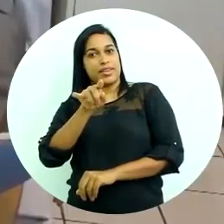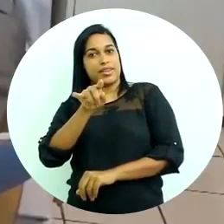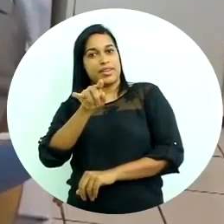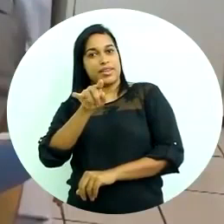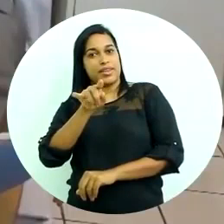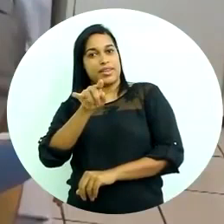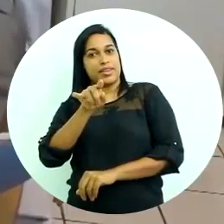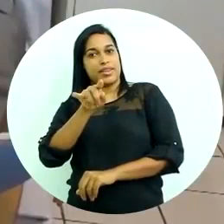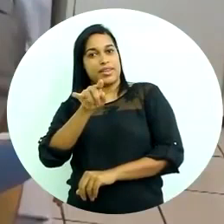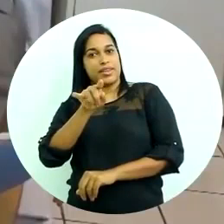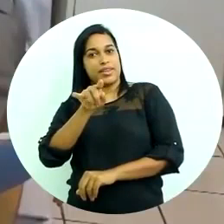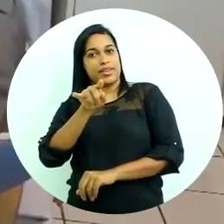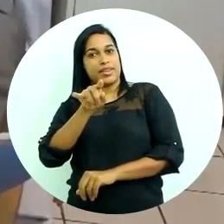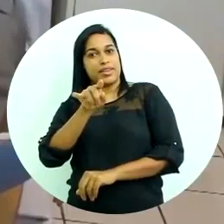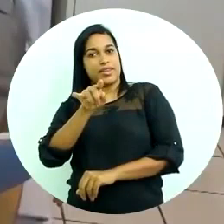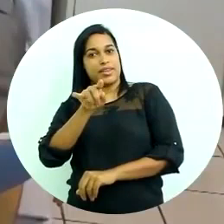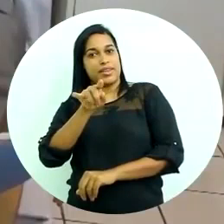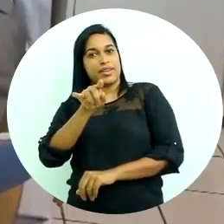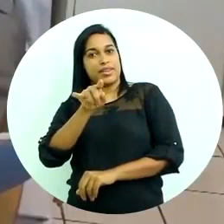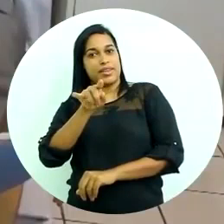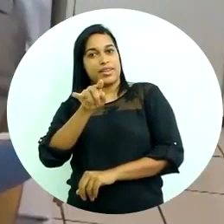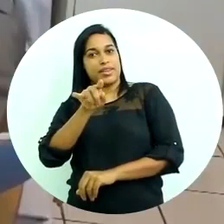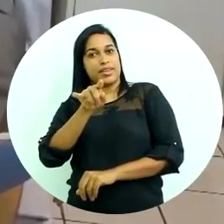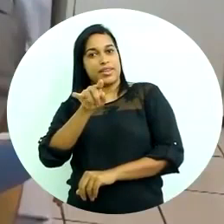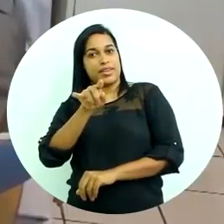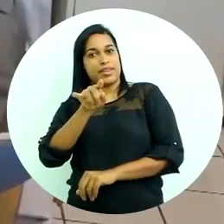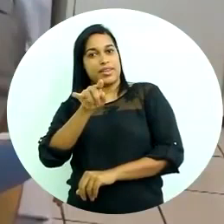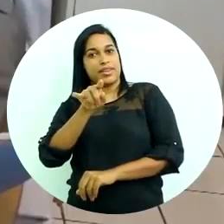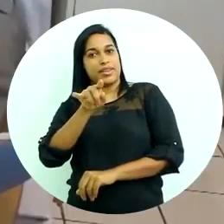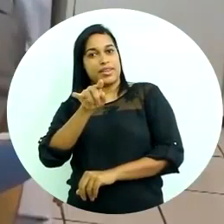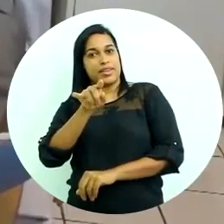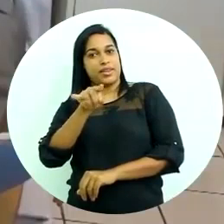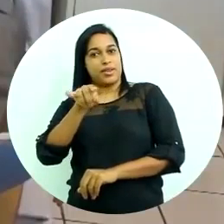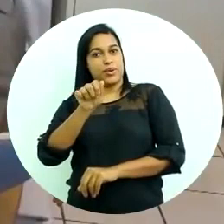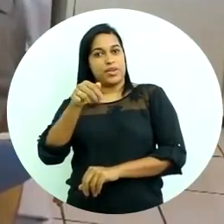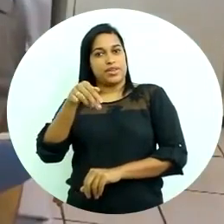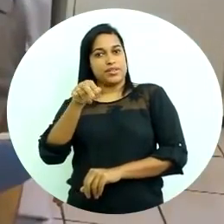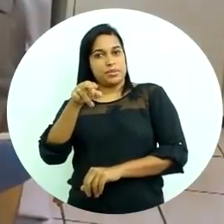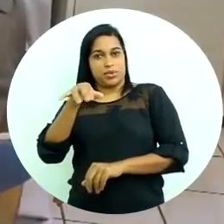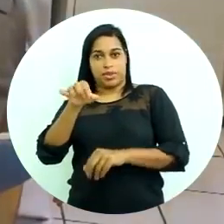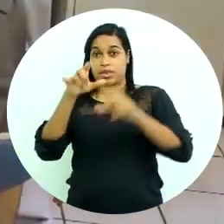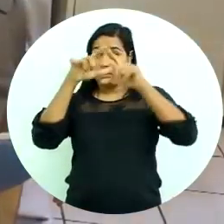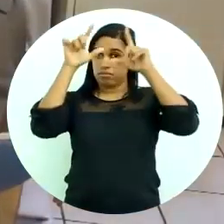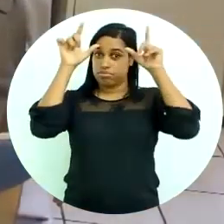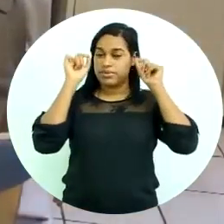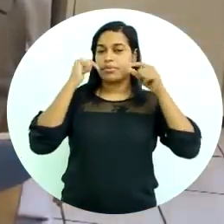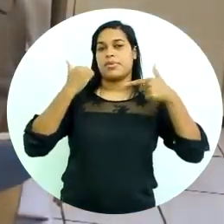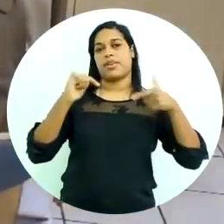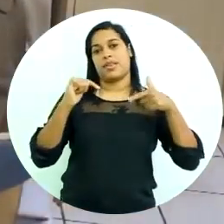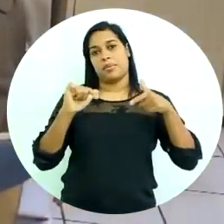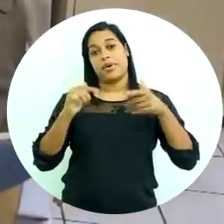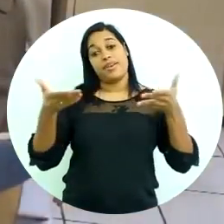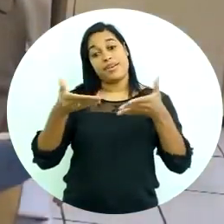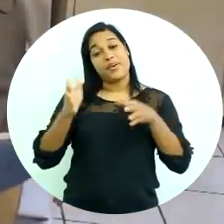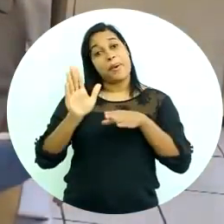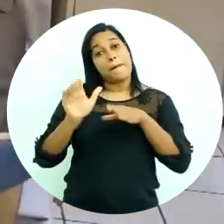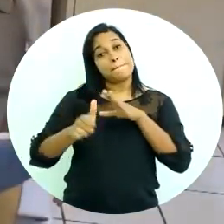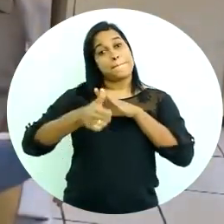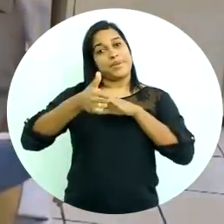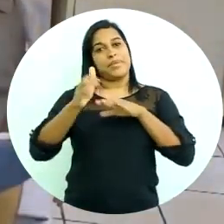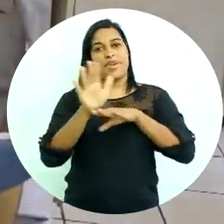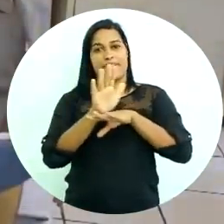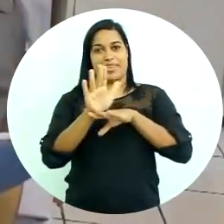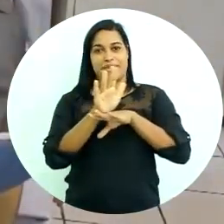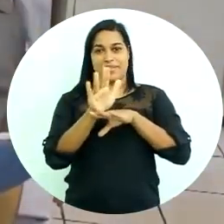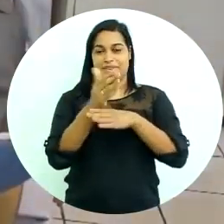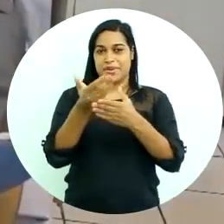O plano é aberto numa sala com equipamentos hospitalares. Vamos começar agora a primeira videoaula da disciplina de